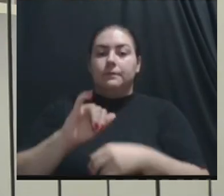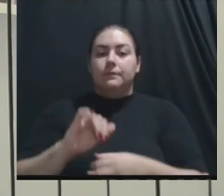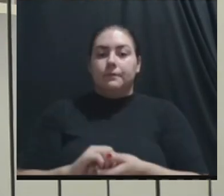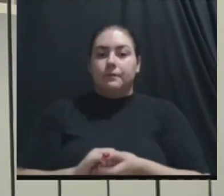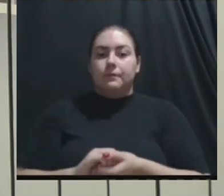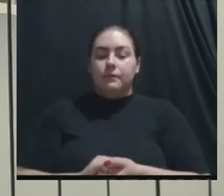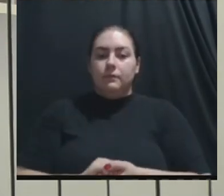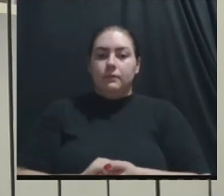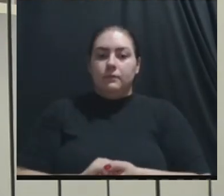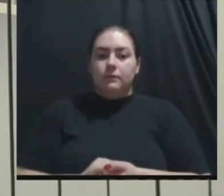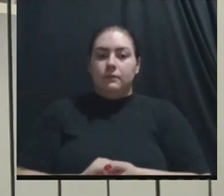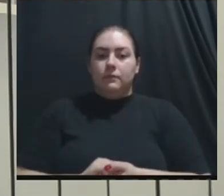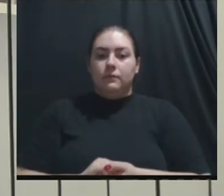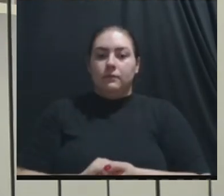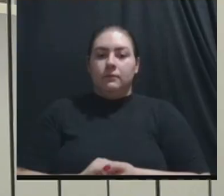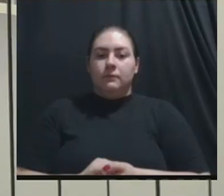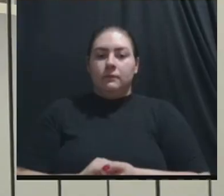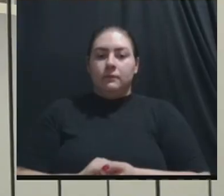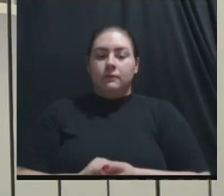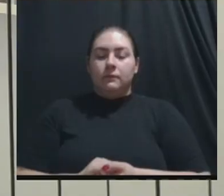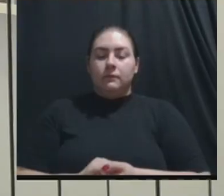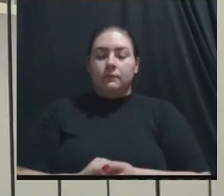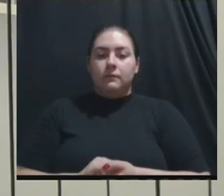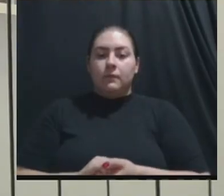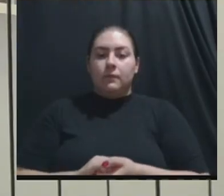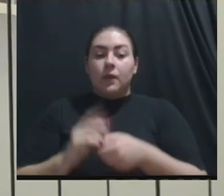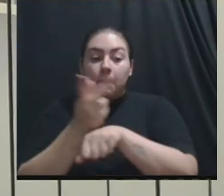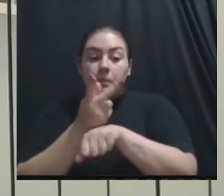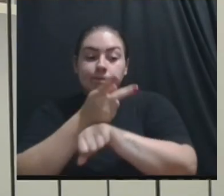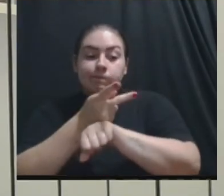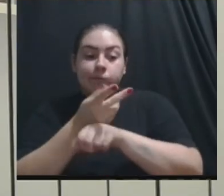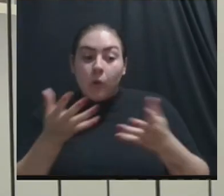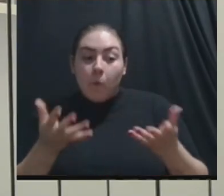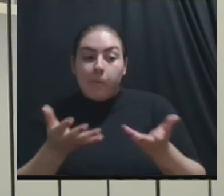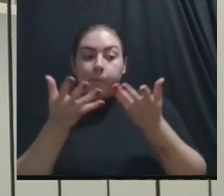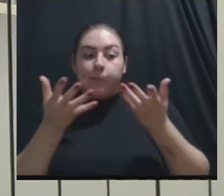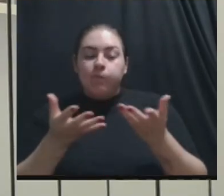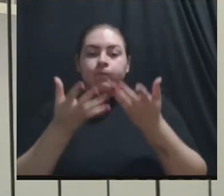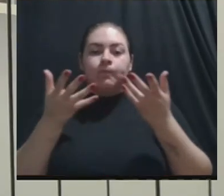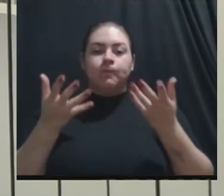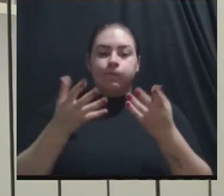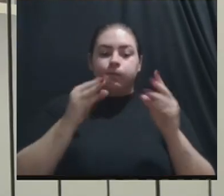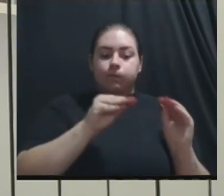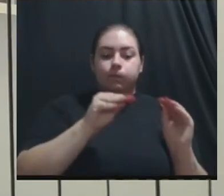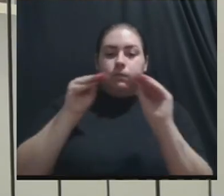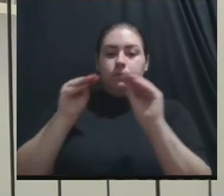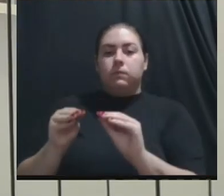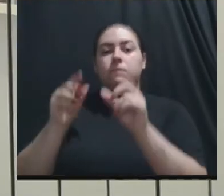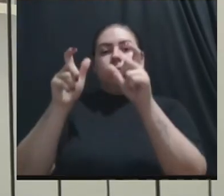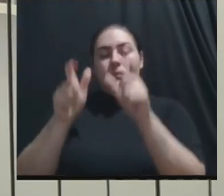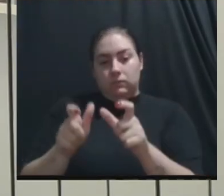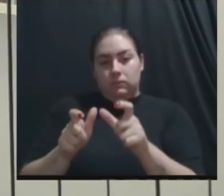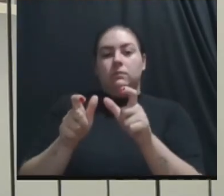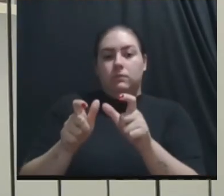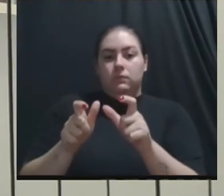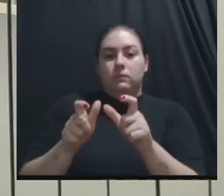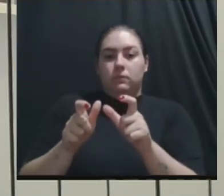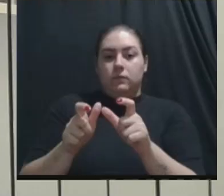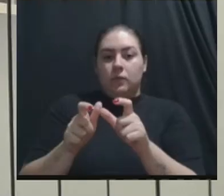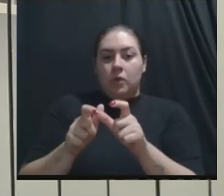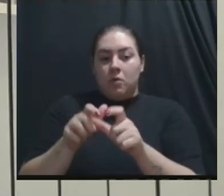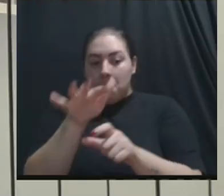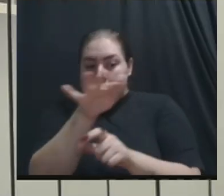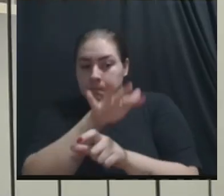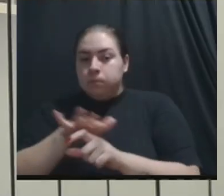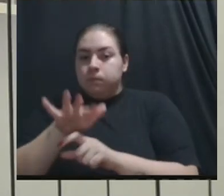urbanísticas buscam impulsionar e reocupar e dinamizar também a região central com o apoio do setor